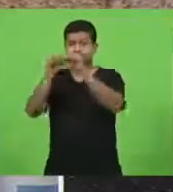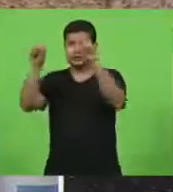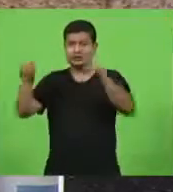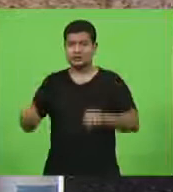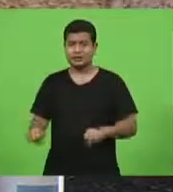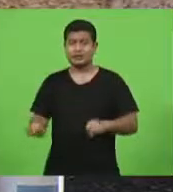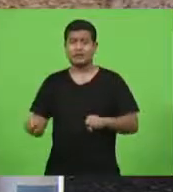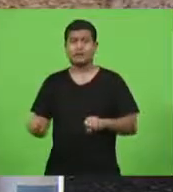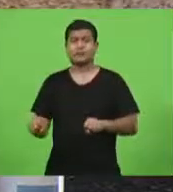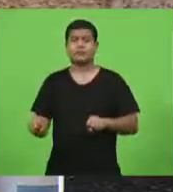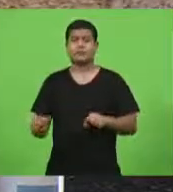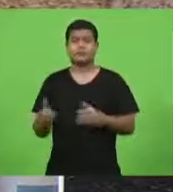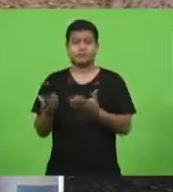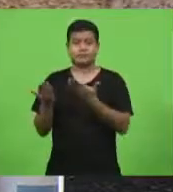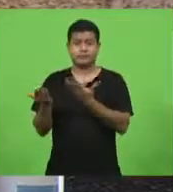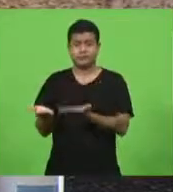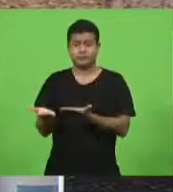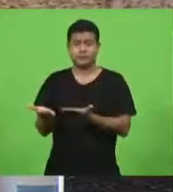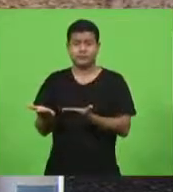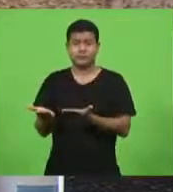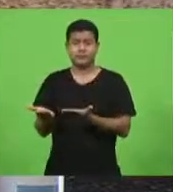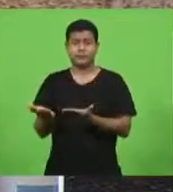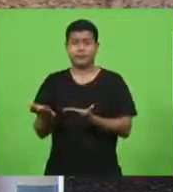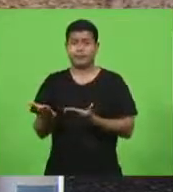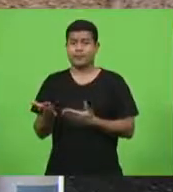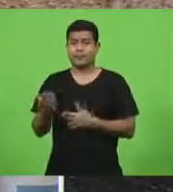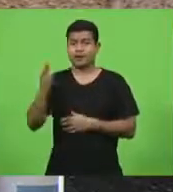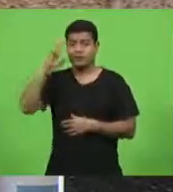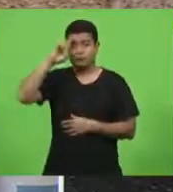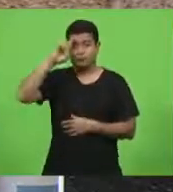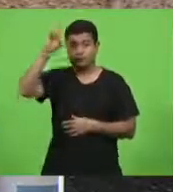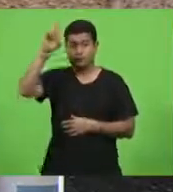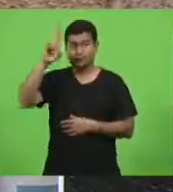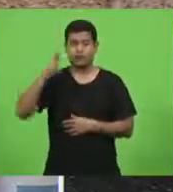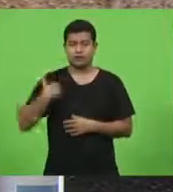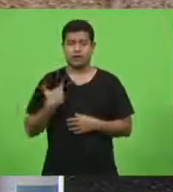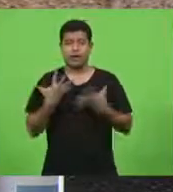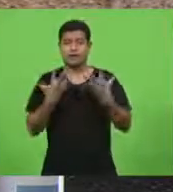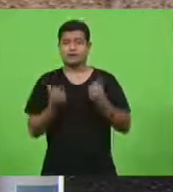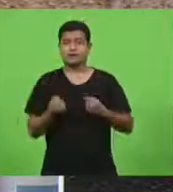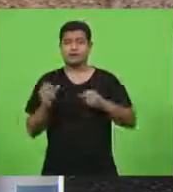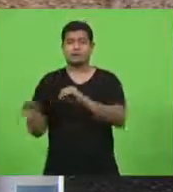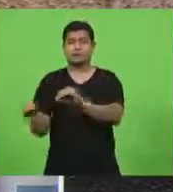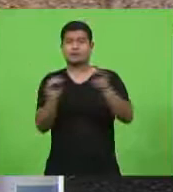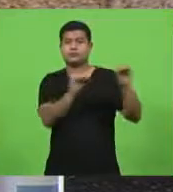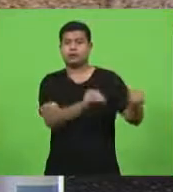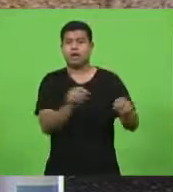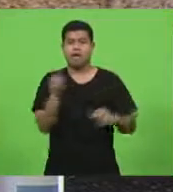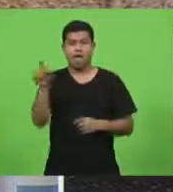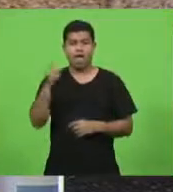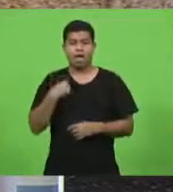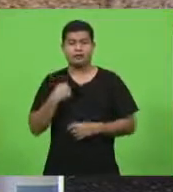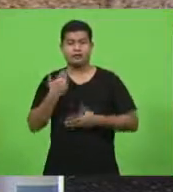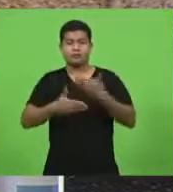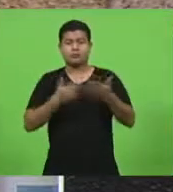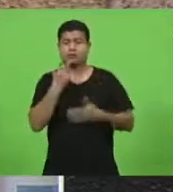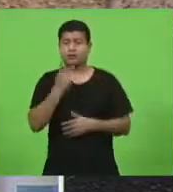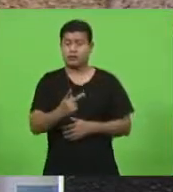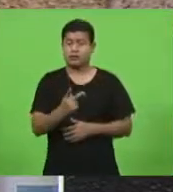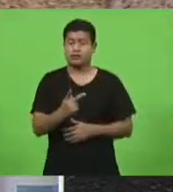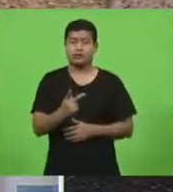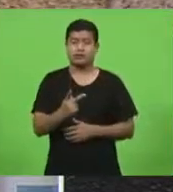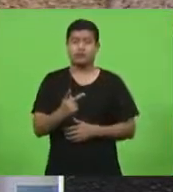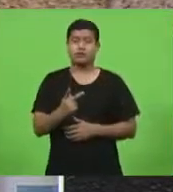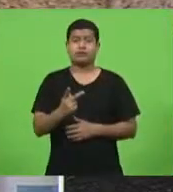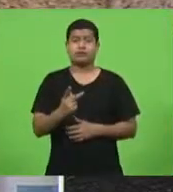de tropa, ou não. O comandante batalhão, ele abriu mão do policial dele, ele é um que não pode questionar depois,